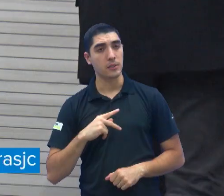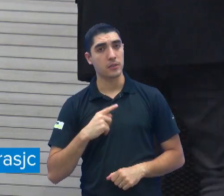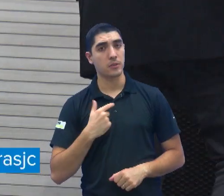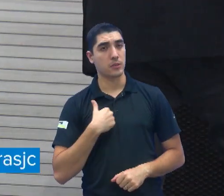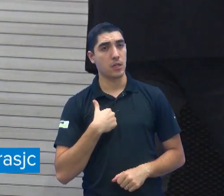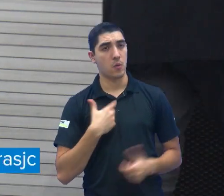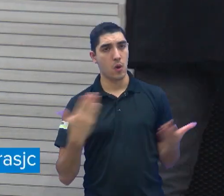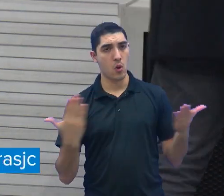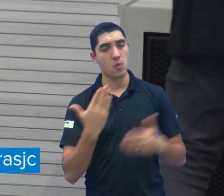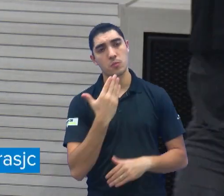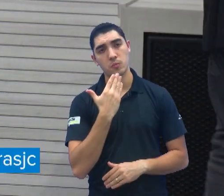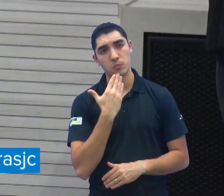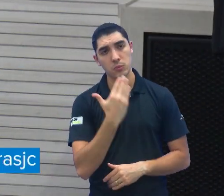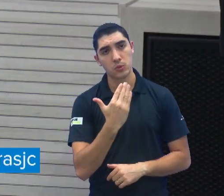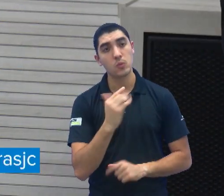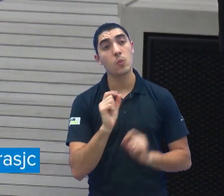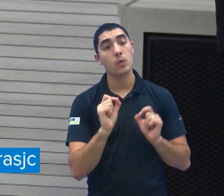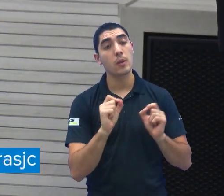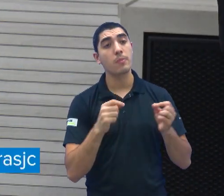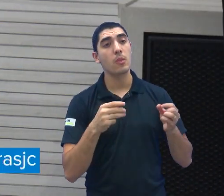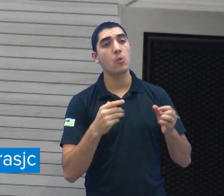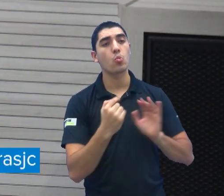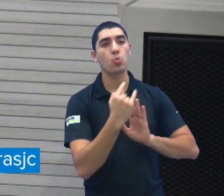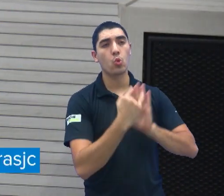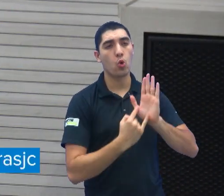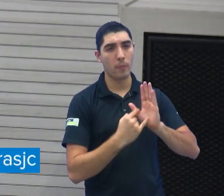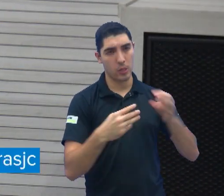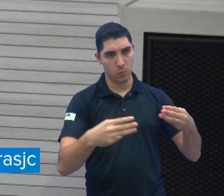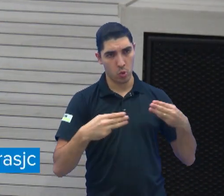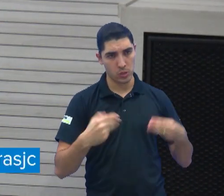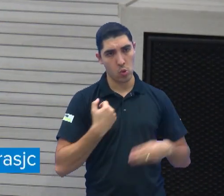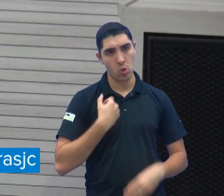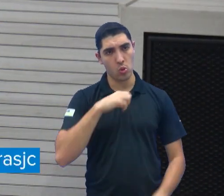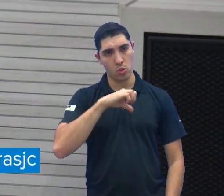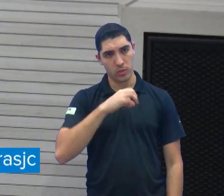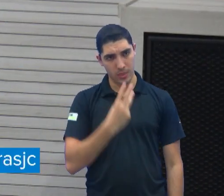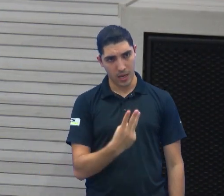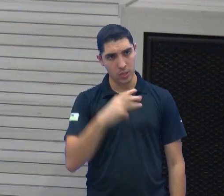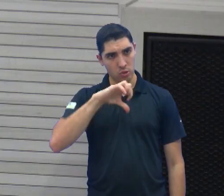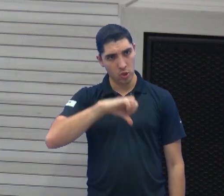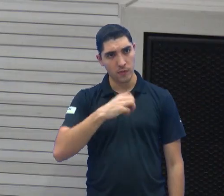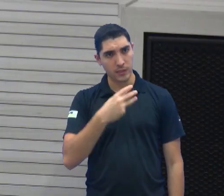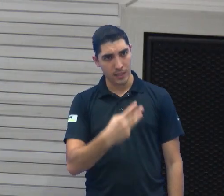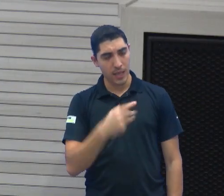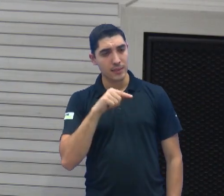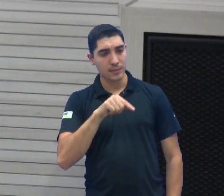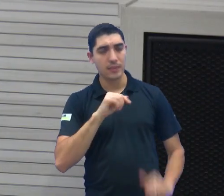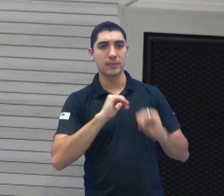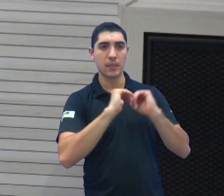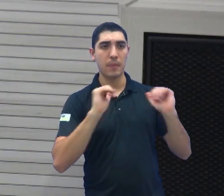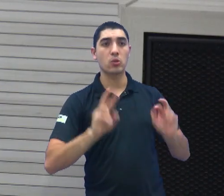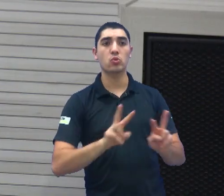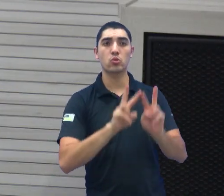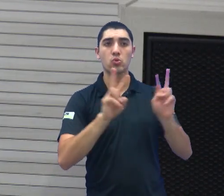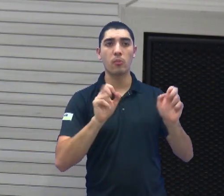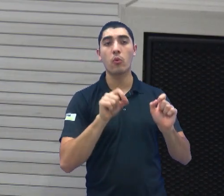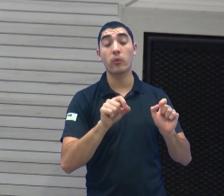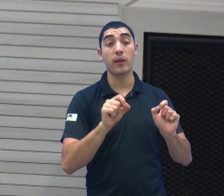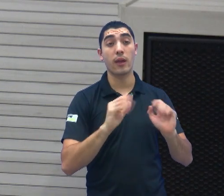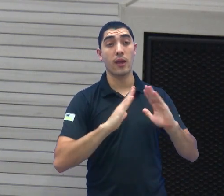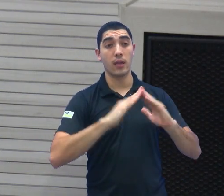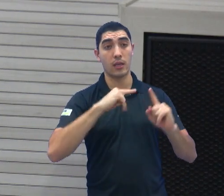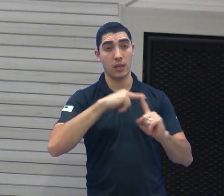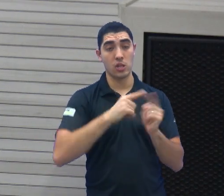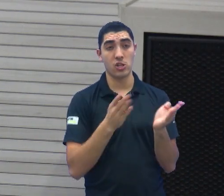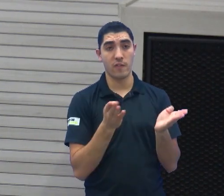de ordem para destacar a moção 393, de minha autoria, que parabeniza a Igreja Evangélica Assembleia de